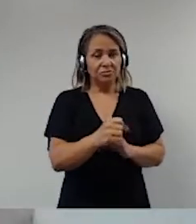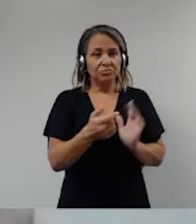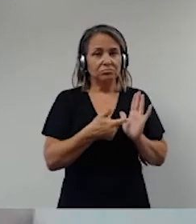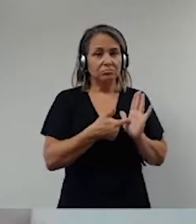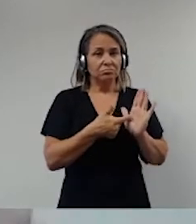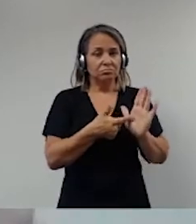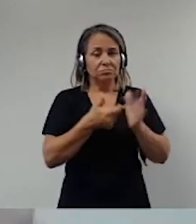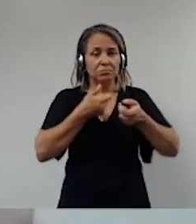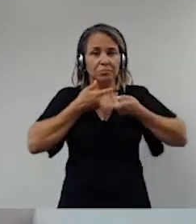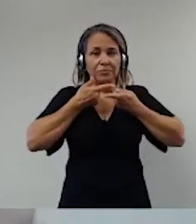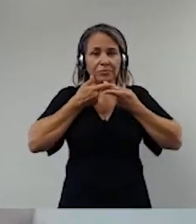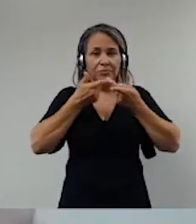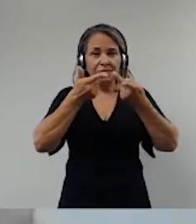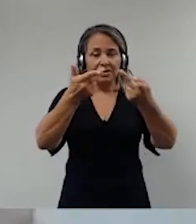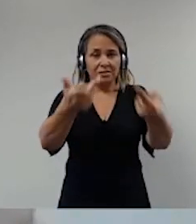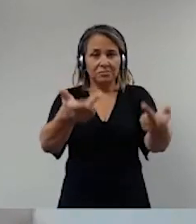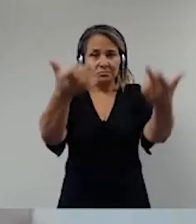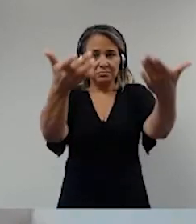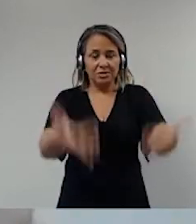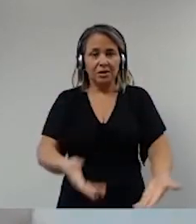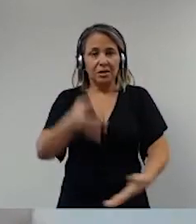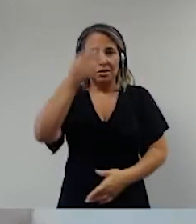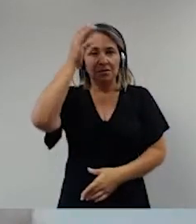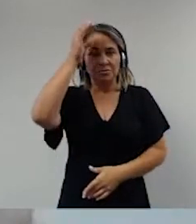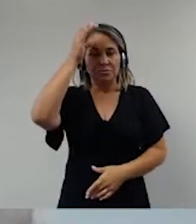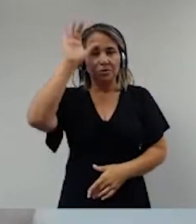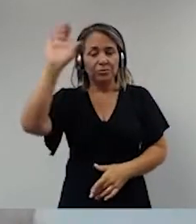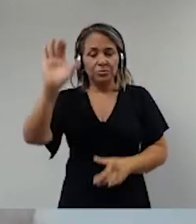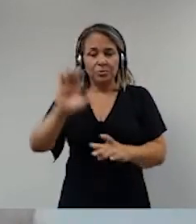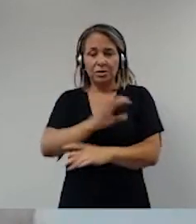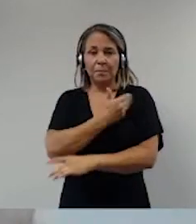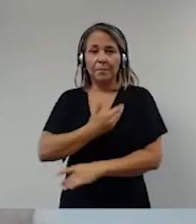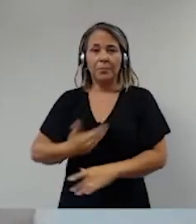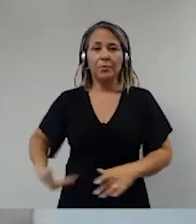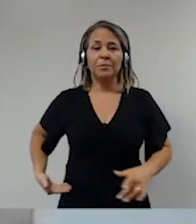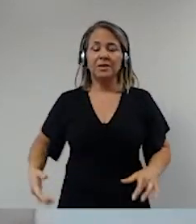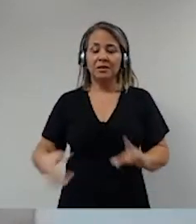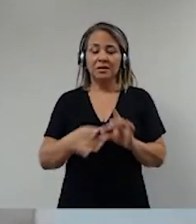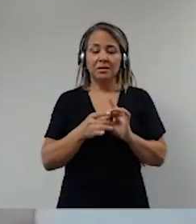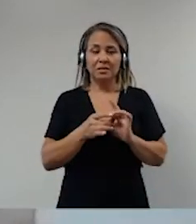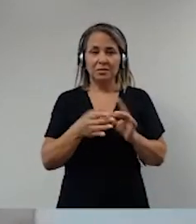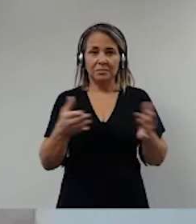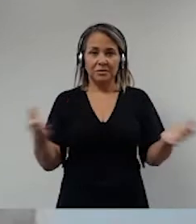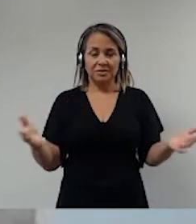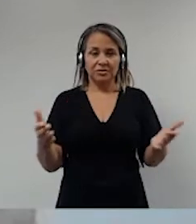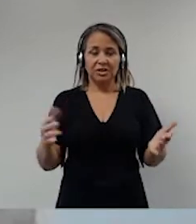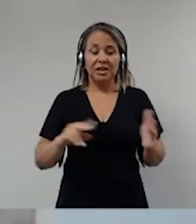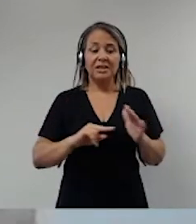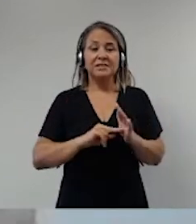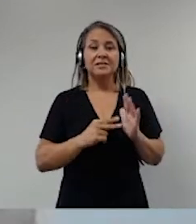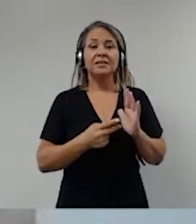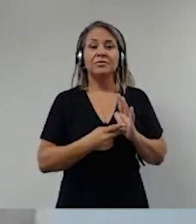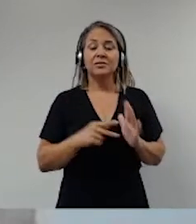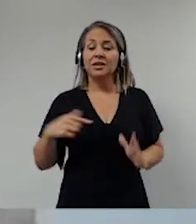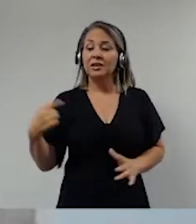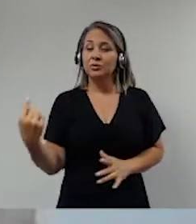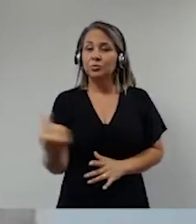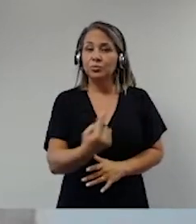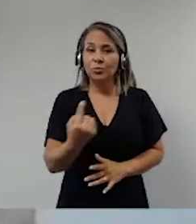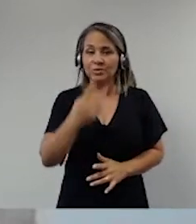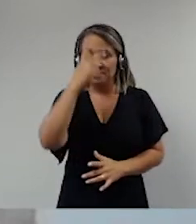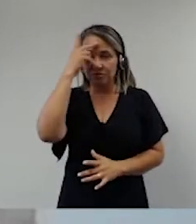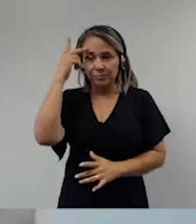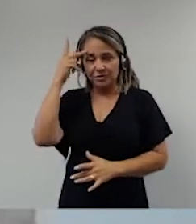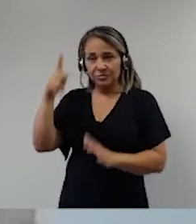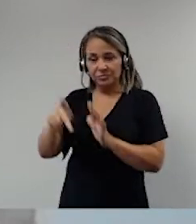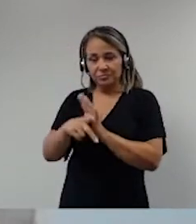professa uma cultura pública democrática. E isso significa que todos os membros da